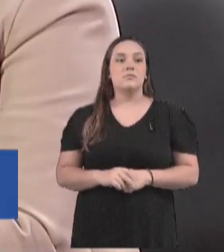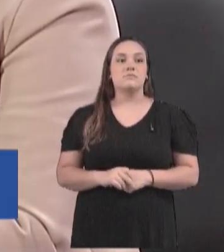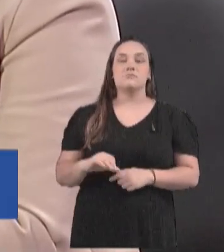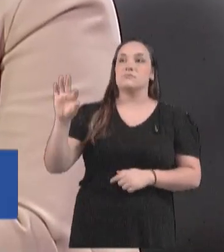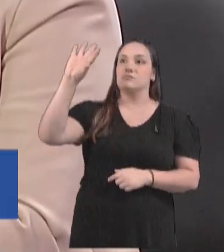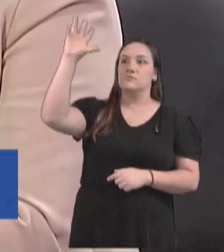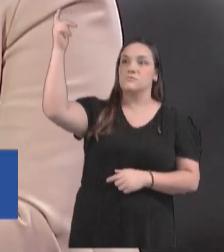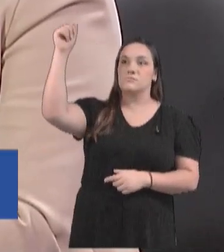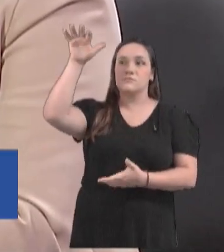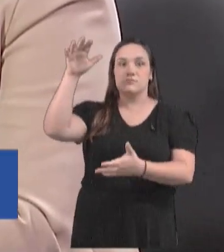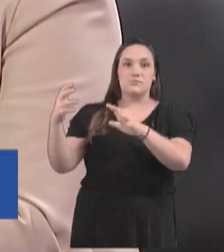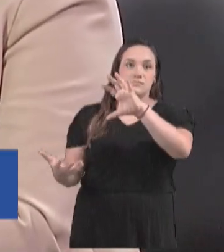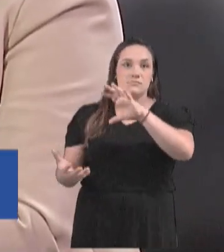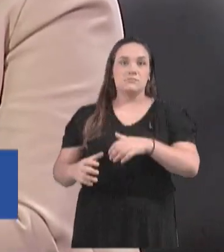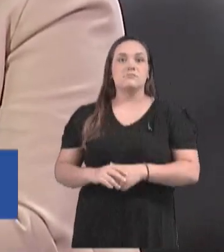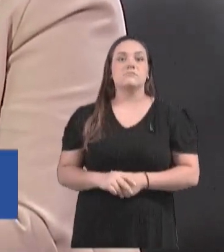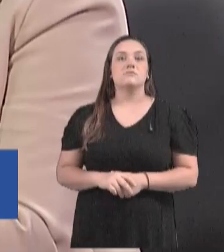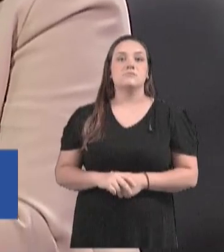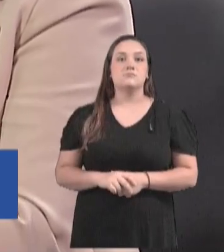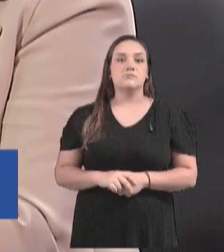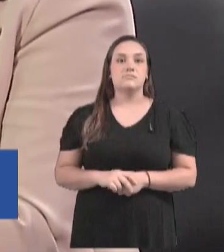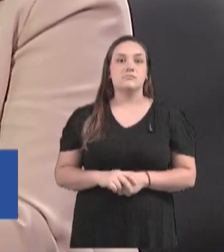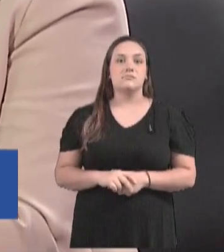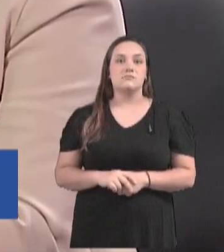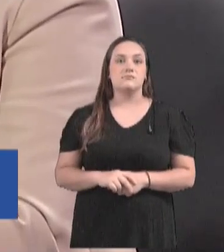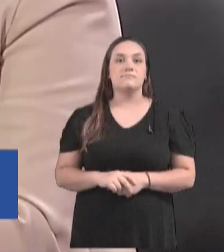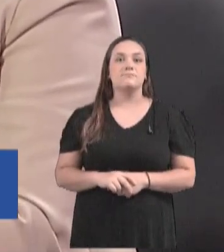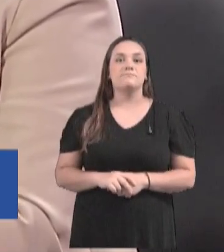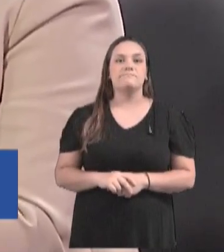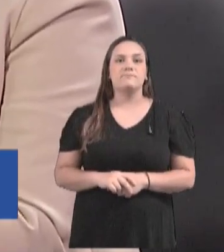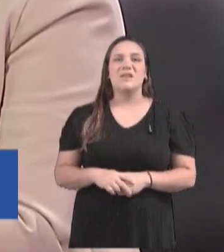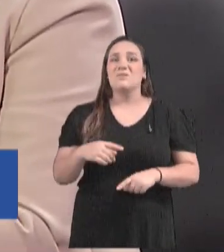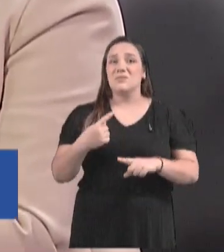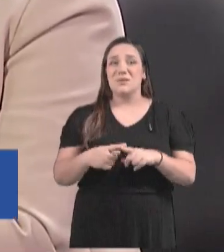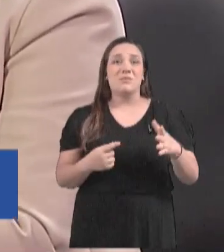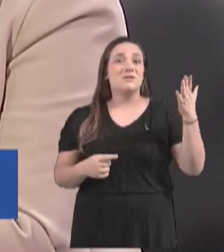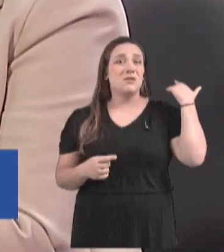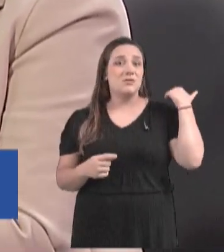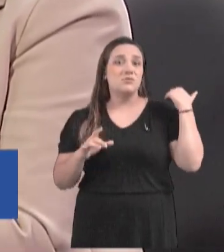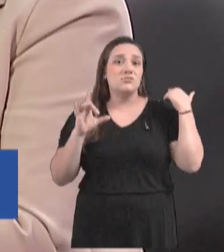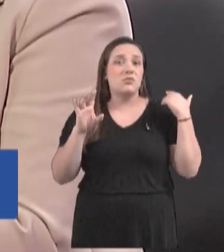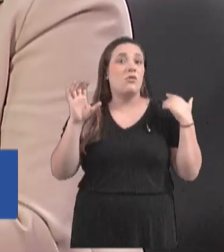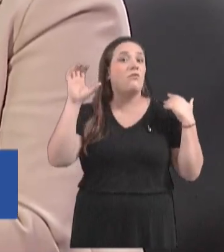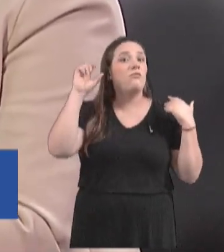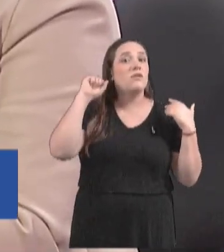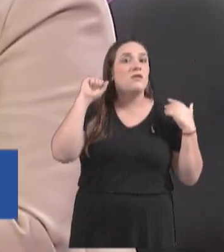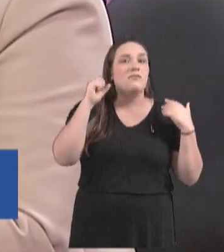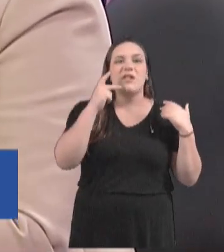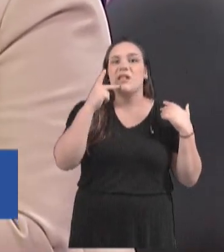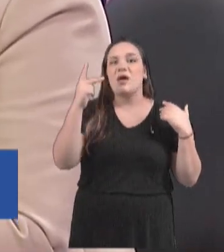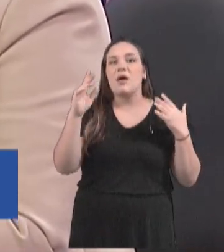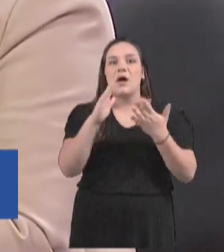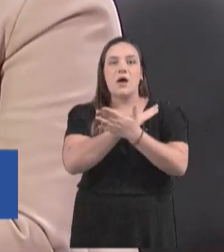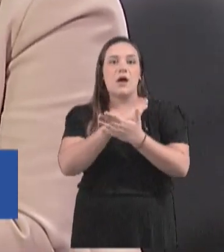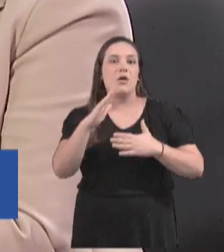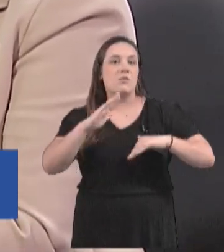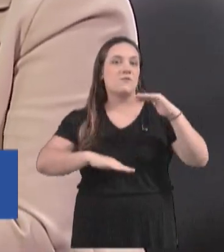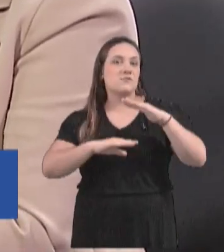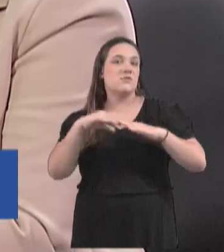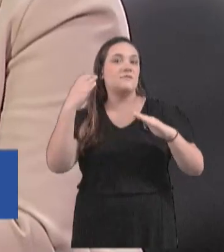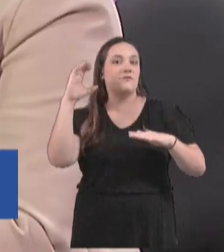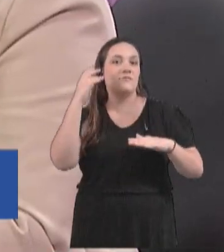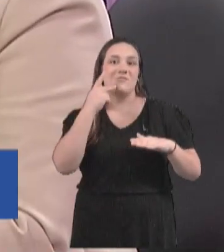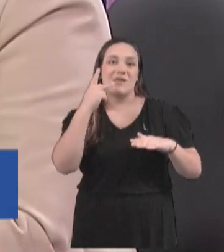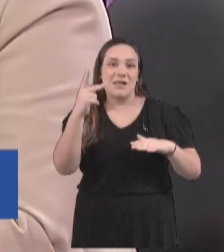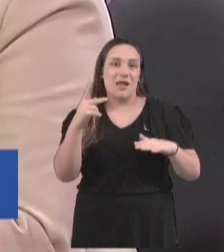do clima, algo que há alguns anos atrás nós ouvíamos dizer, os cientistas alertarem,